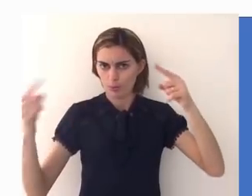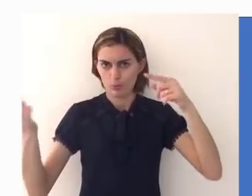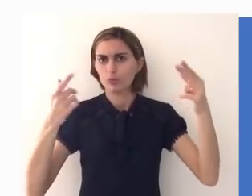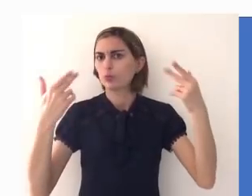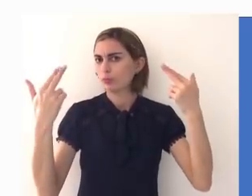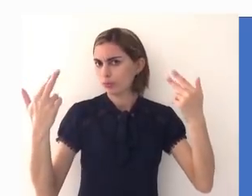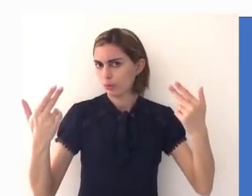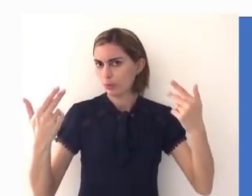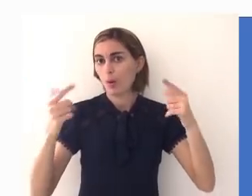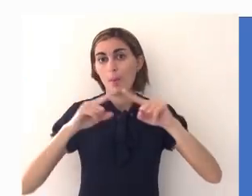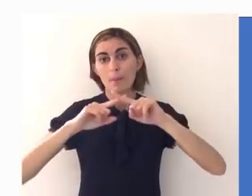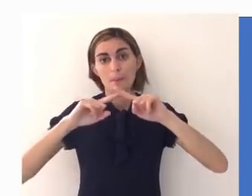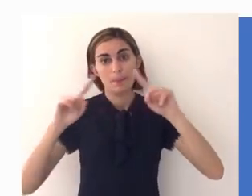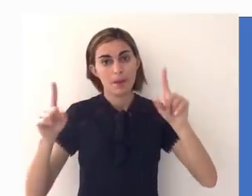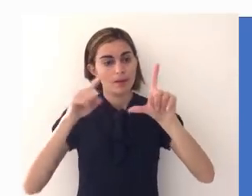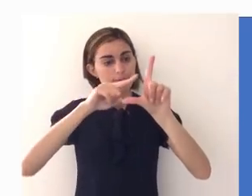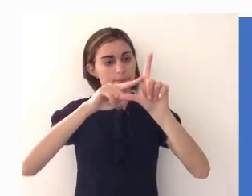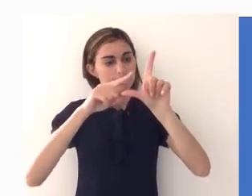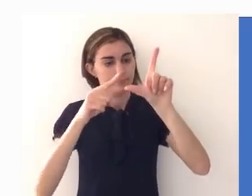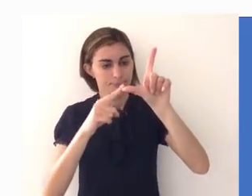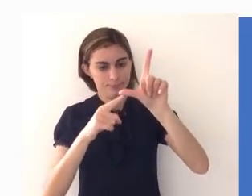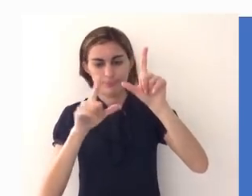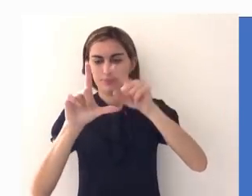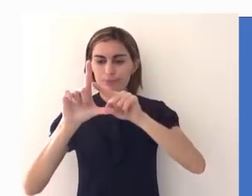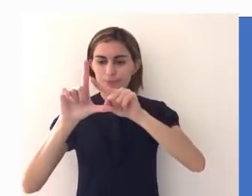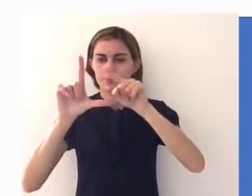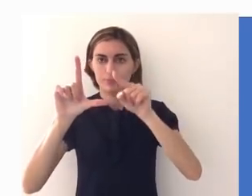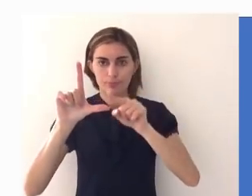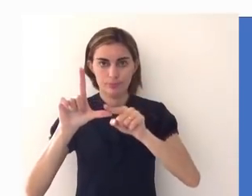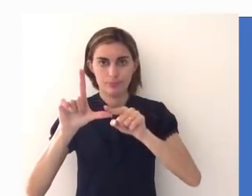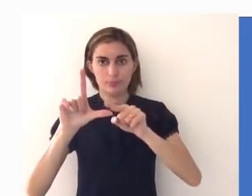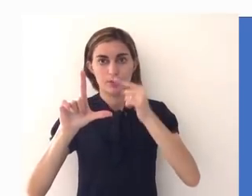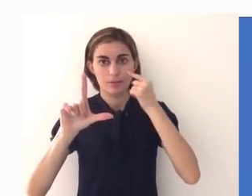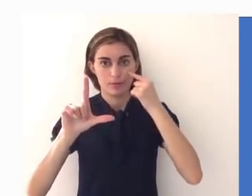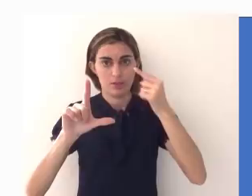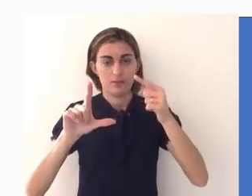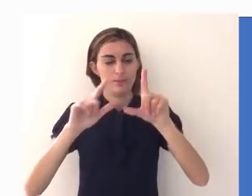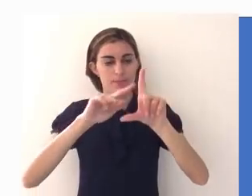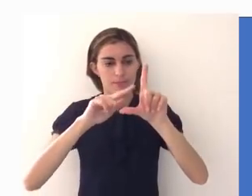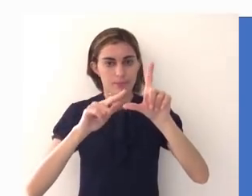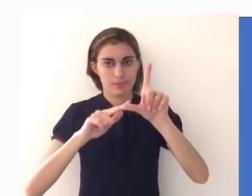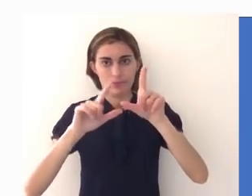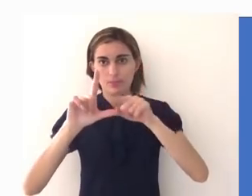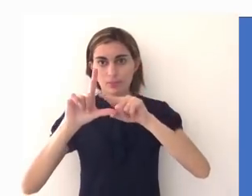outro triângulo, o ângulo adjacente a esse lado também ser